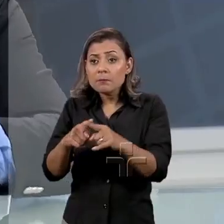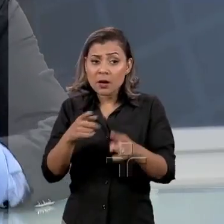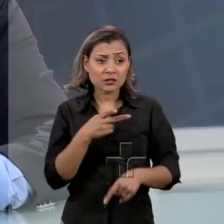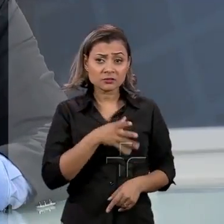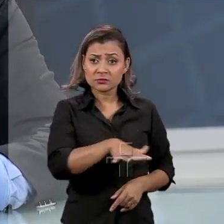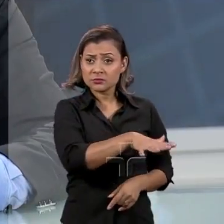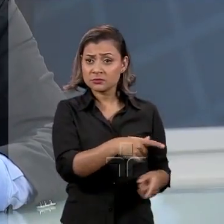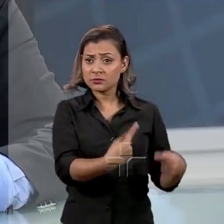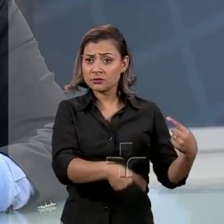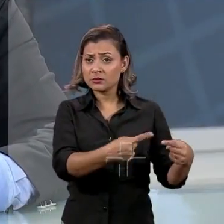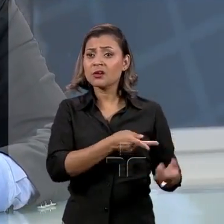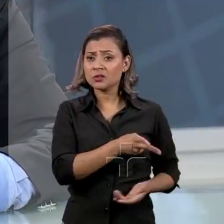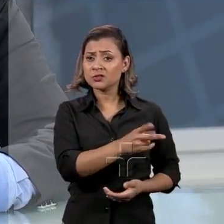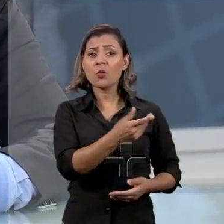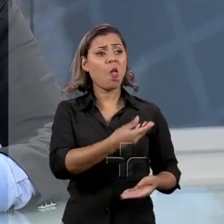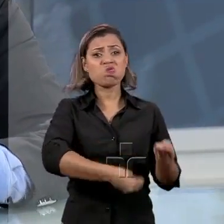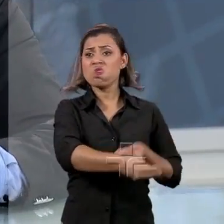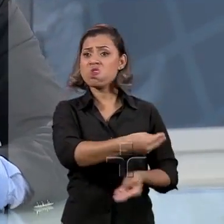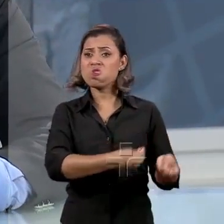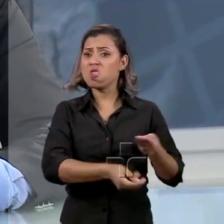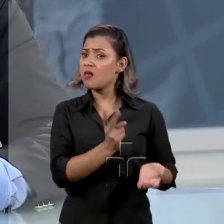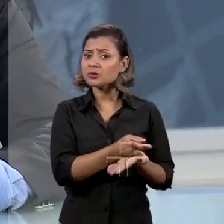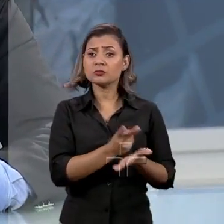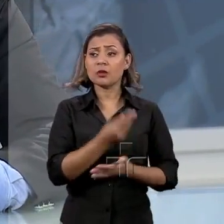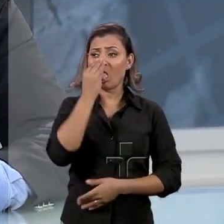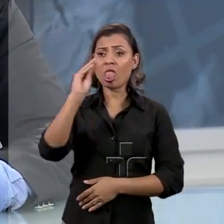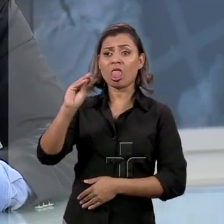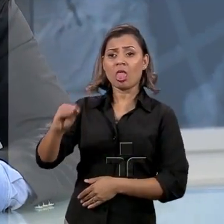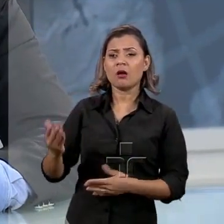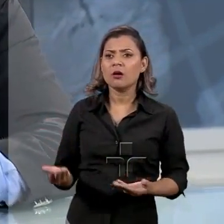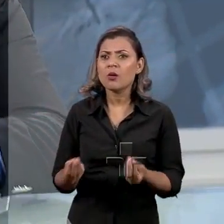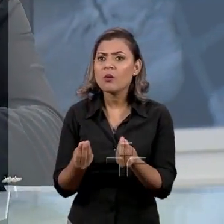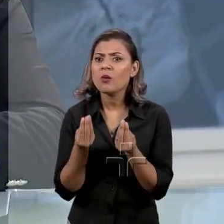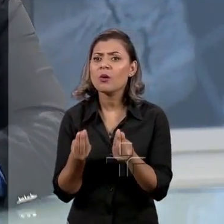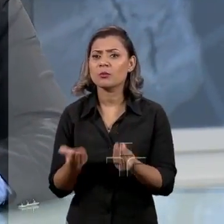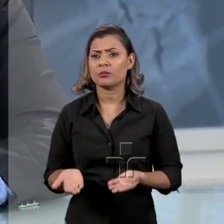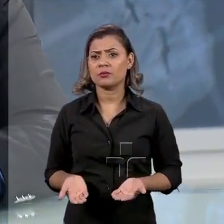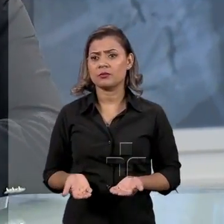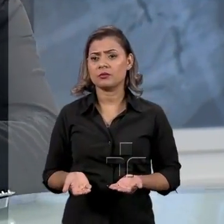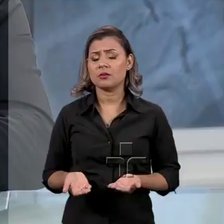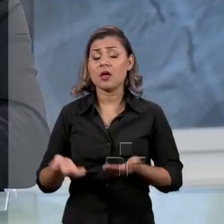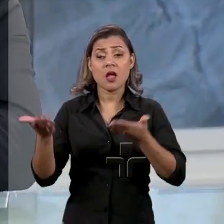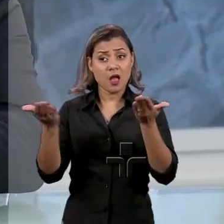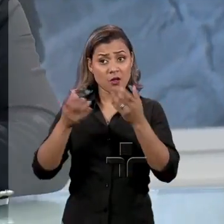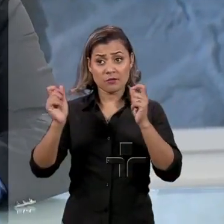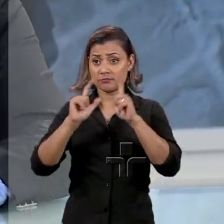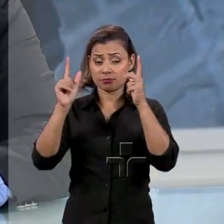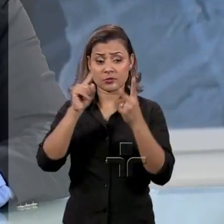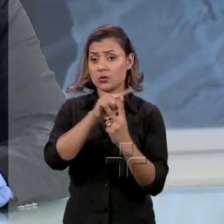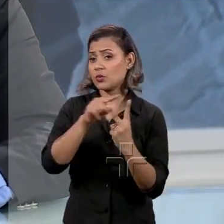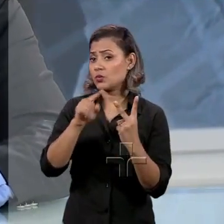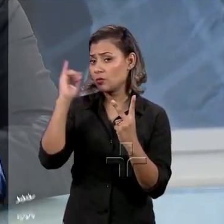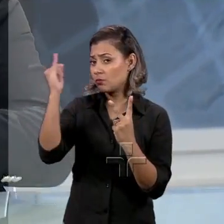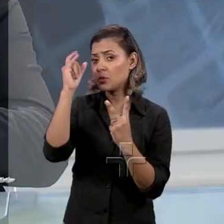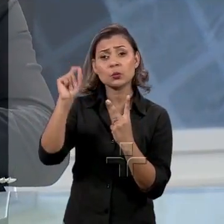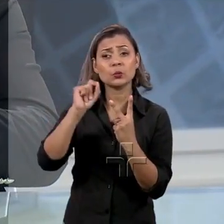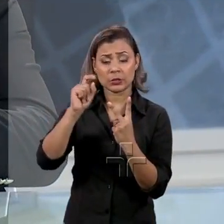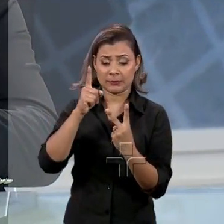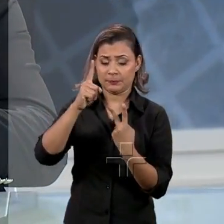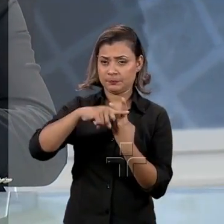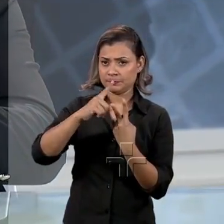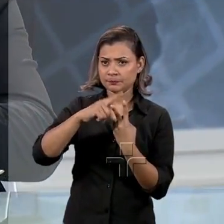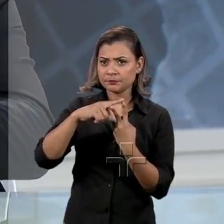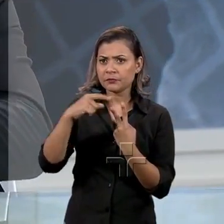continuam praticando as atitudes delituosas como se nada houvesse. Não é? E agora chamando atenção por dois aspectos importantes. Olha, a gente